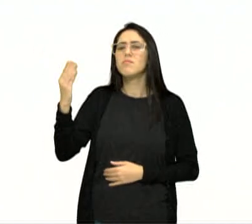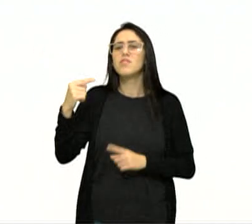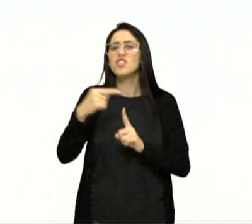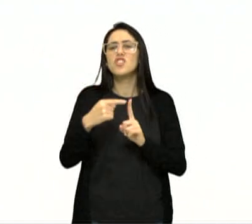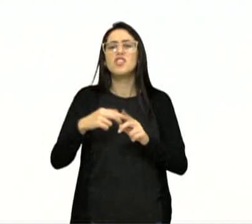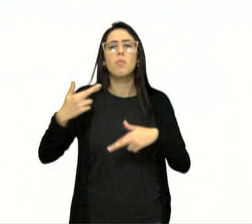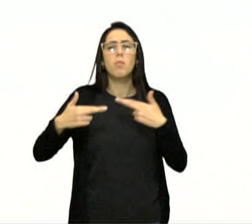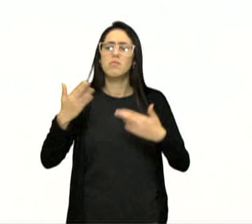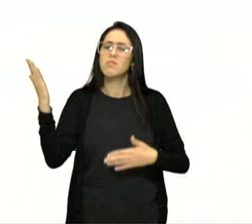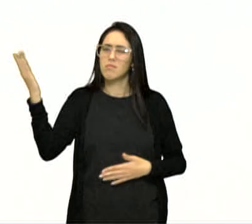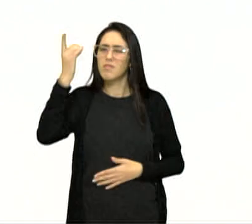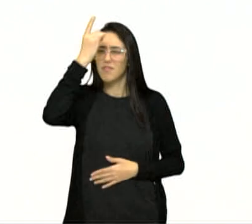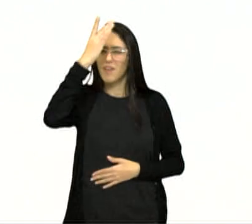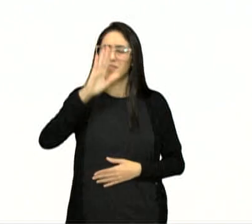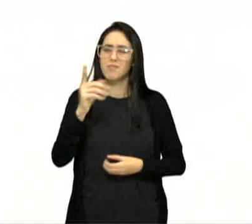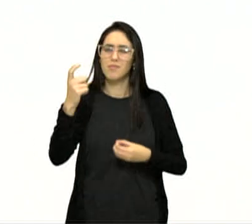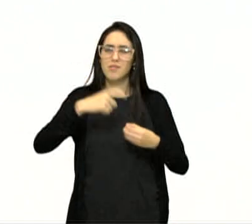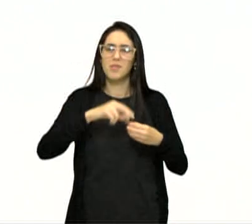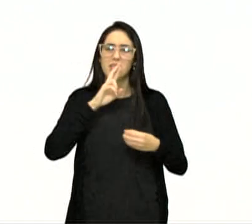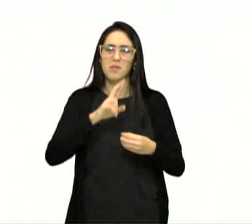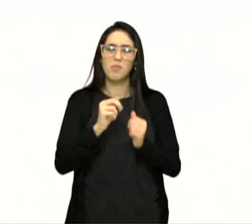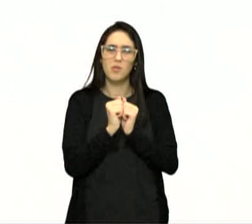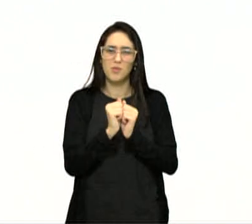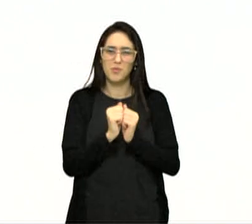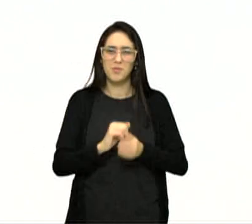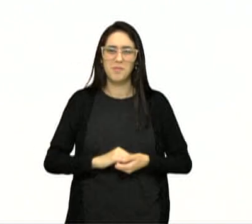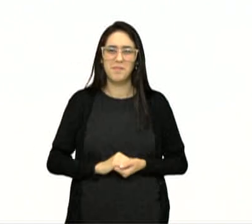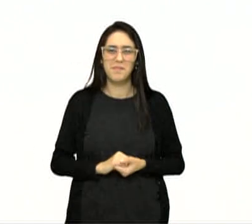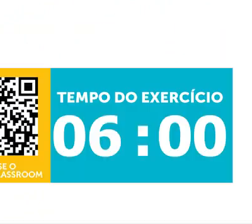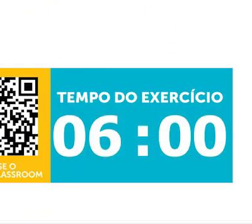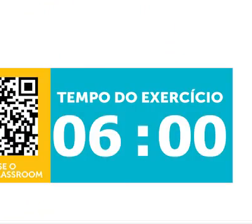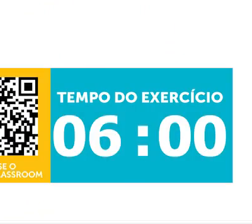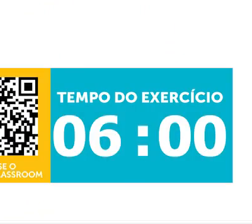é muito fácil, hein, gente? Já voltamos, vamos ver o que você escreve aí.